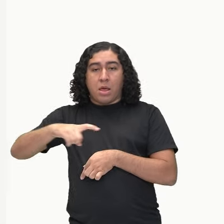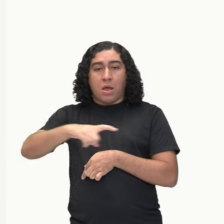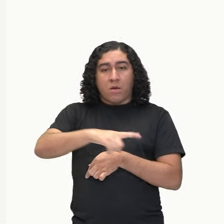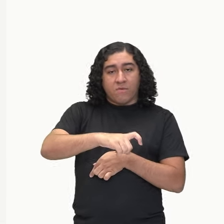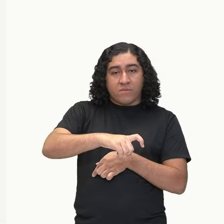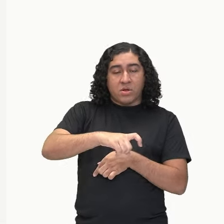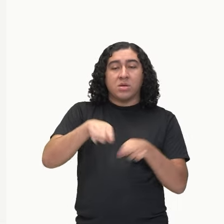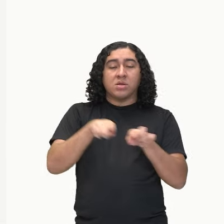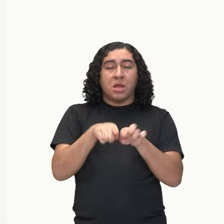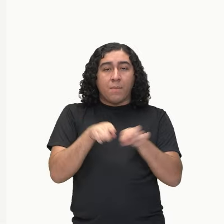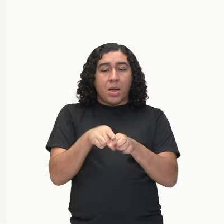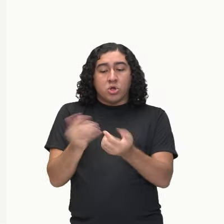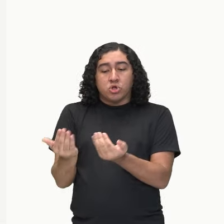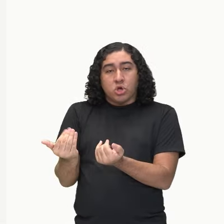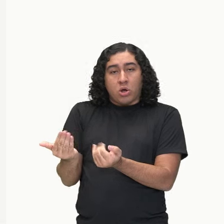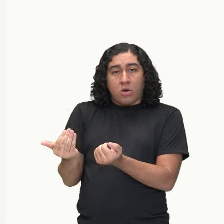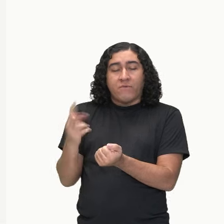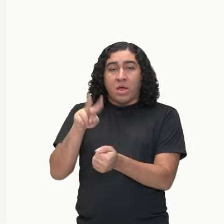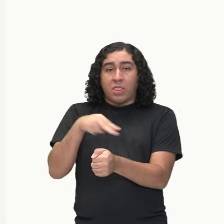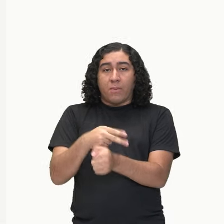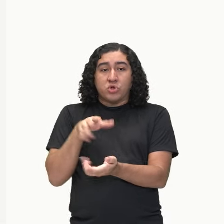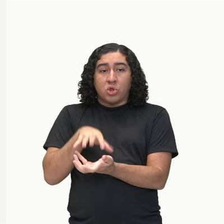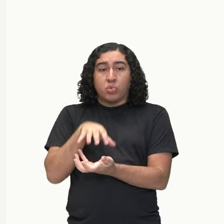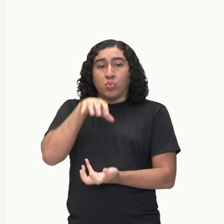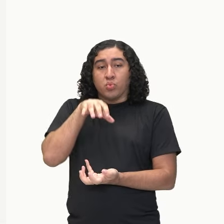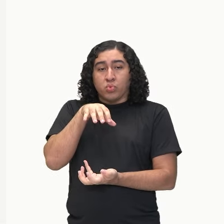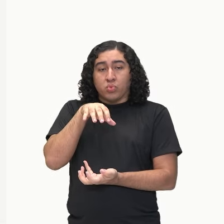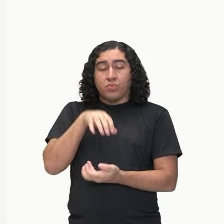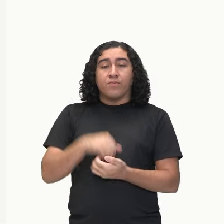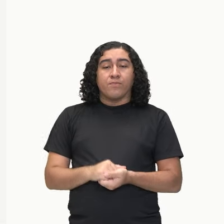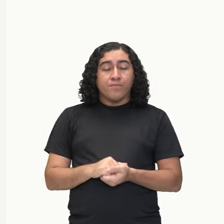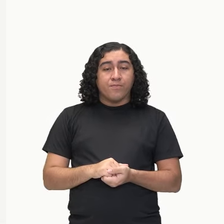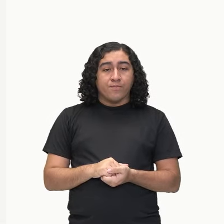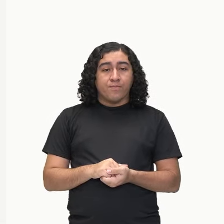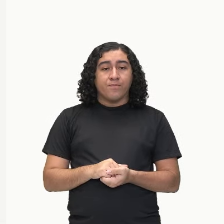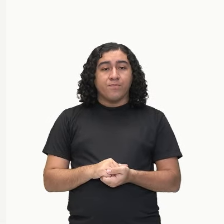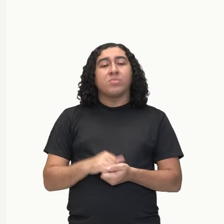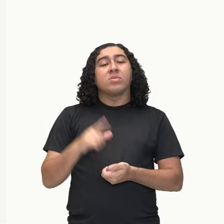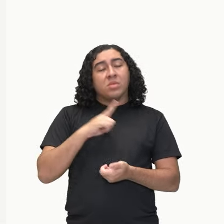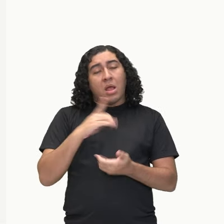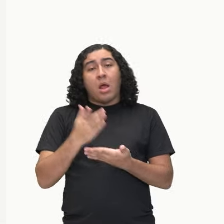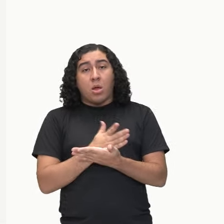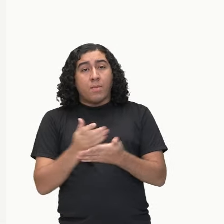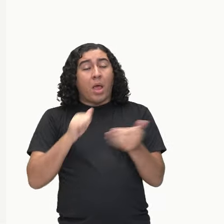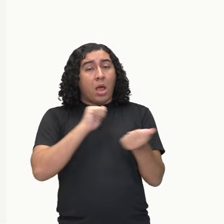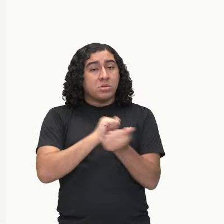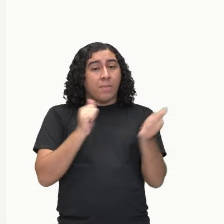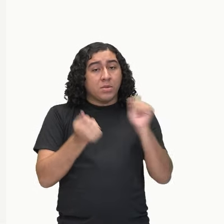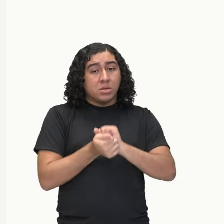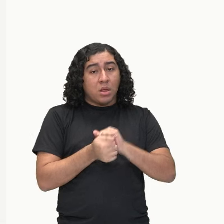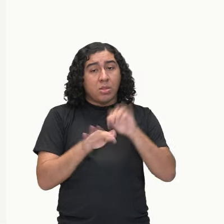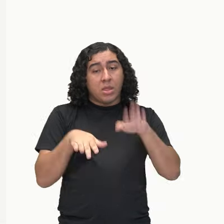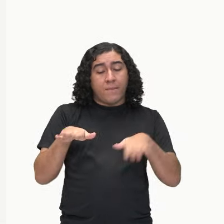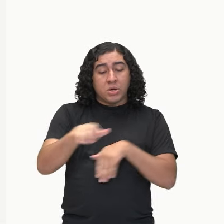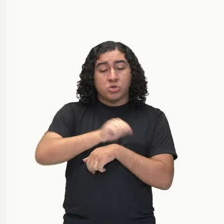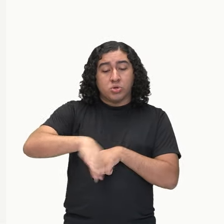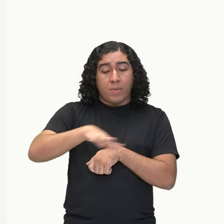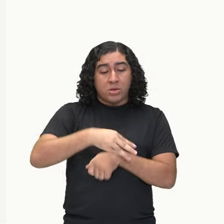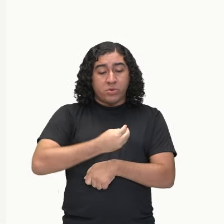fase juvenil e adulto, e vão possuir algumas adaptações do ciclo de vida em